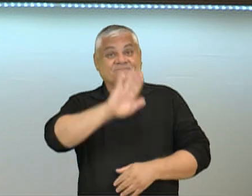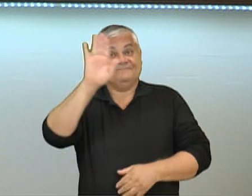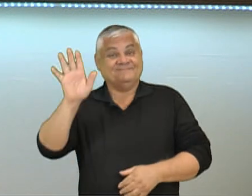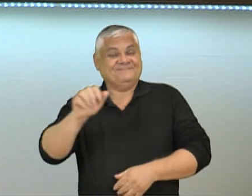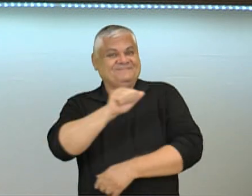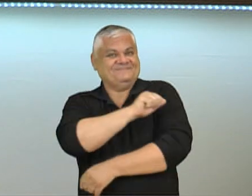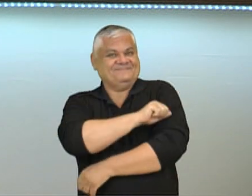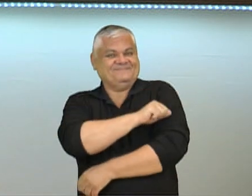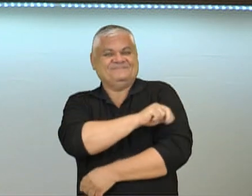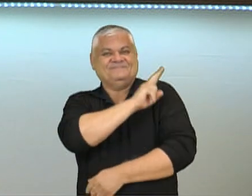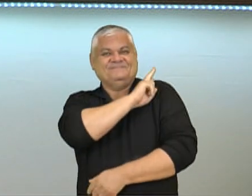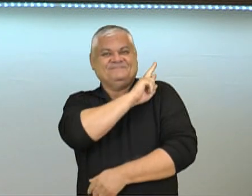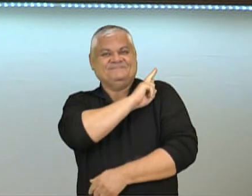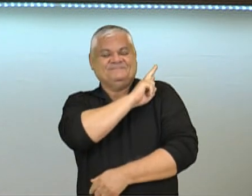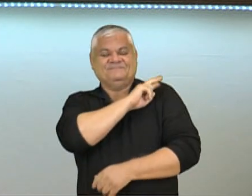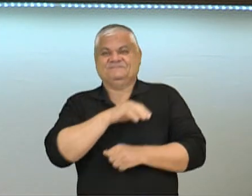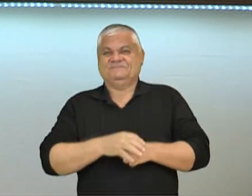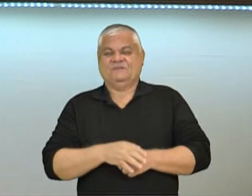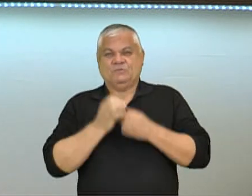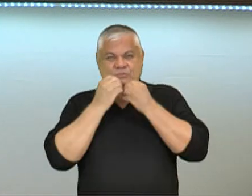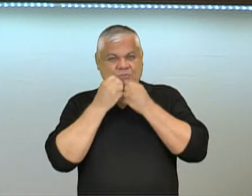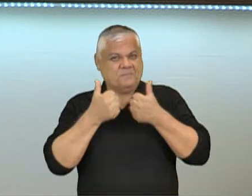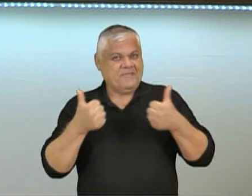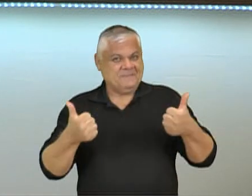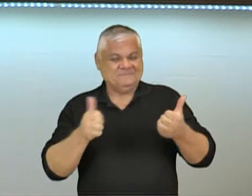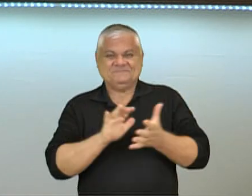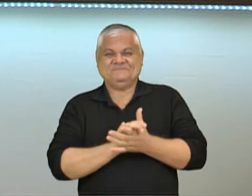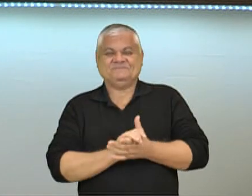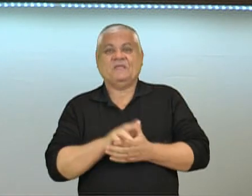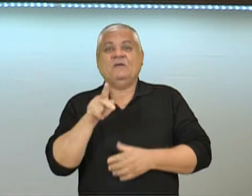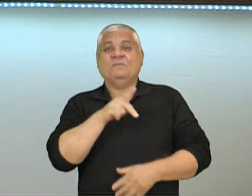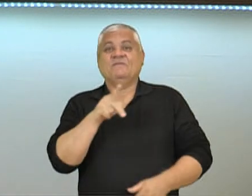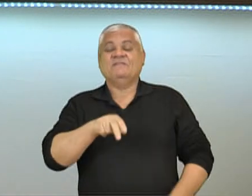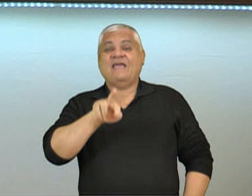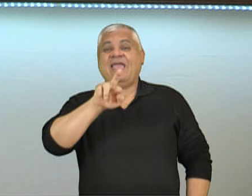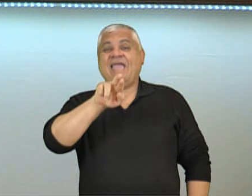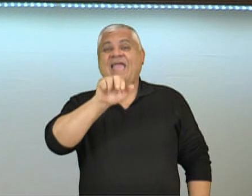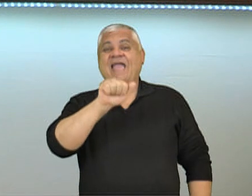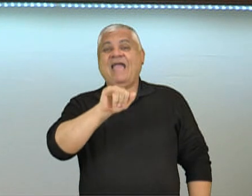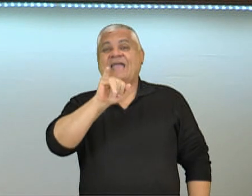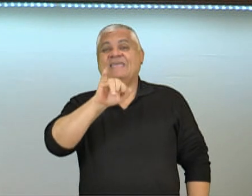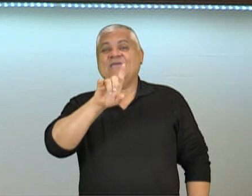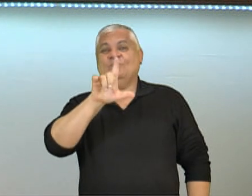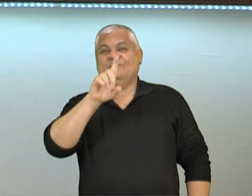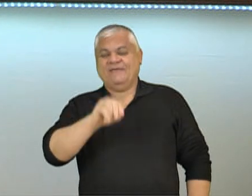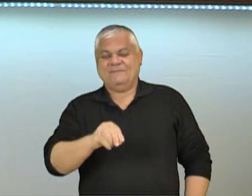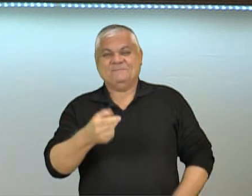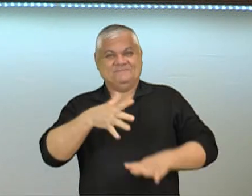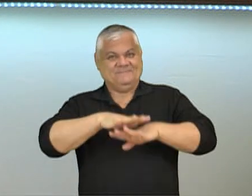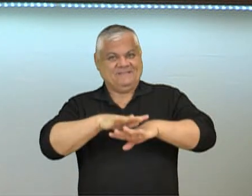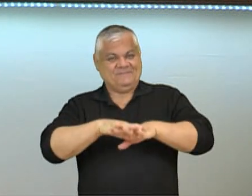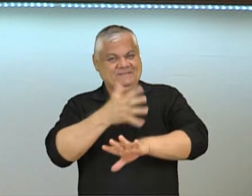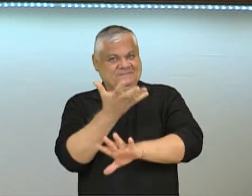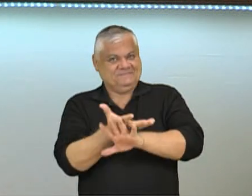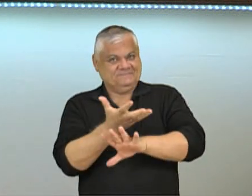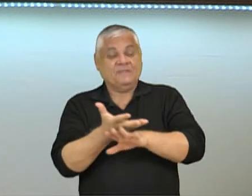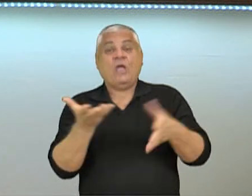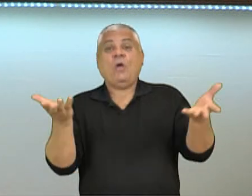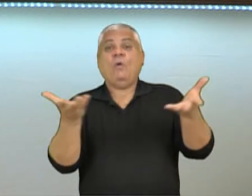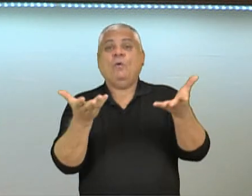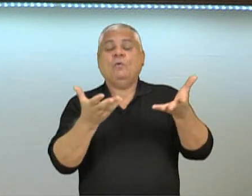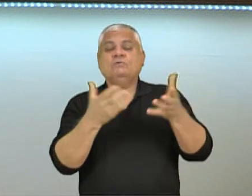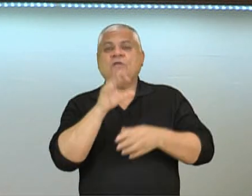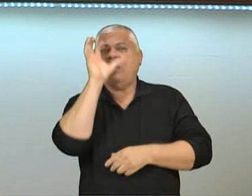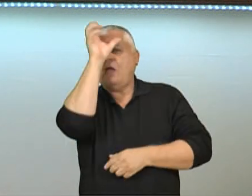Olá, alunos da segunda série do ensino médio, tudo bem com vocês? Eu sou a professora Railda, de matemática, e na aula de hoje nós